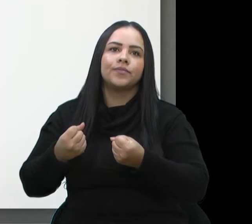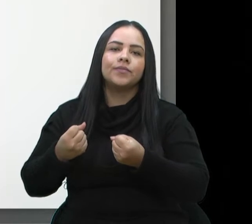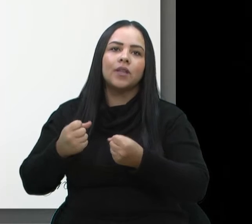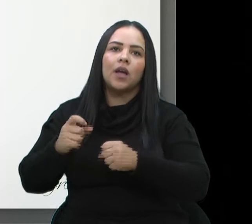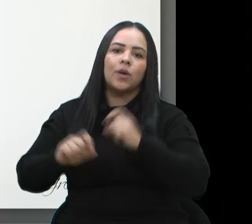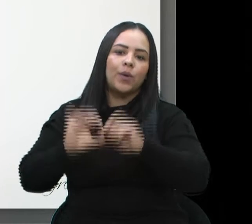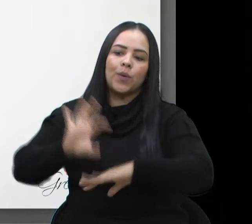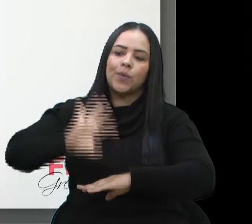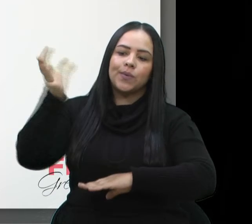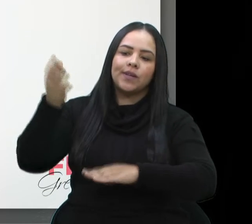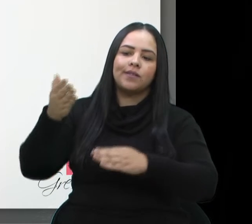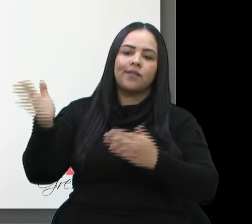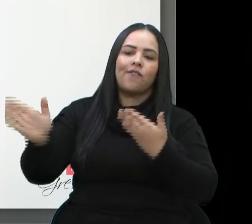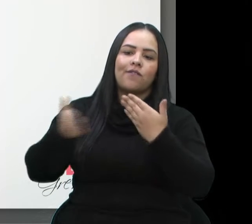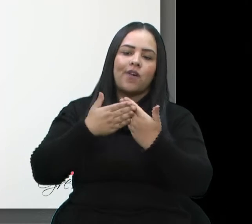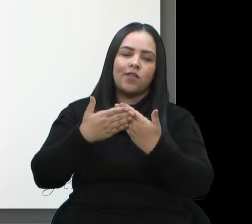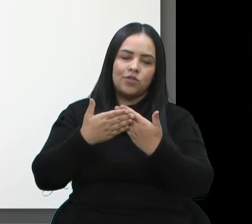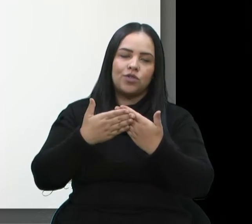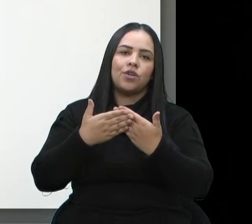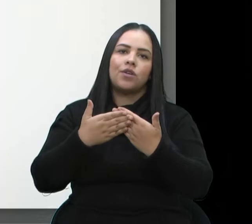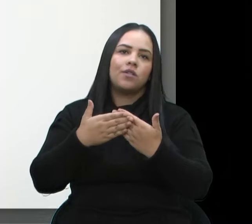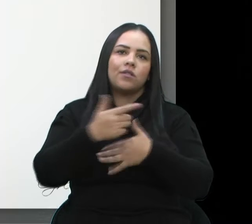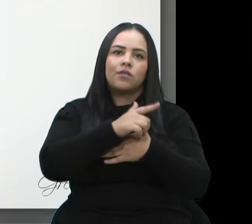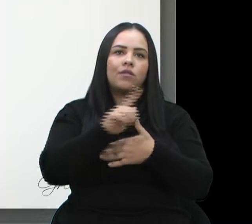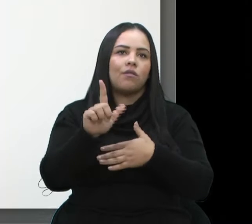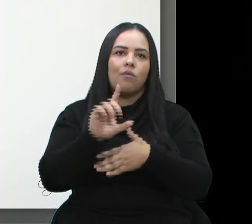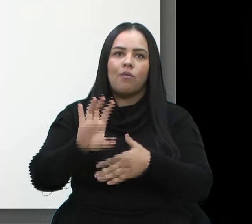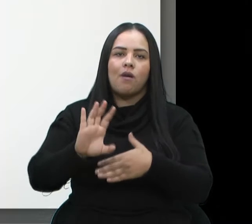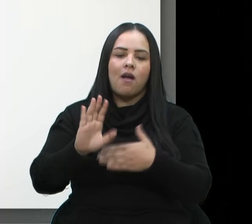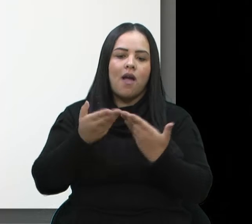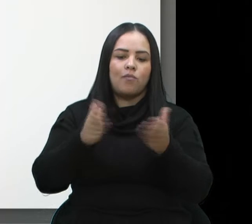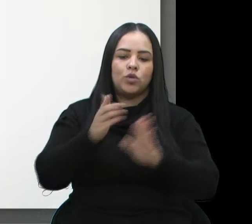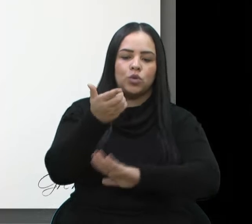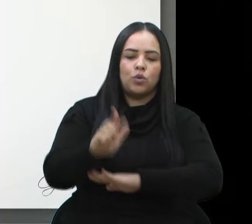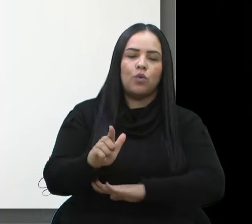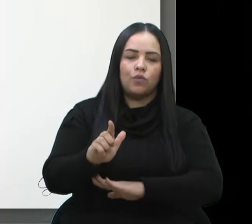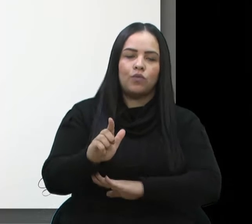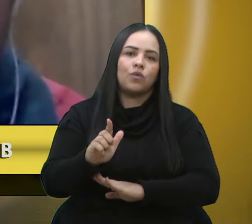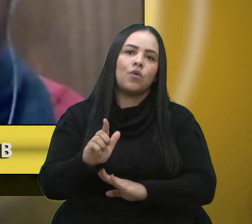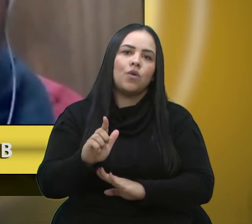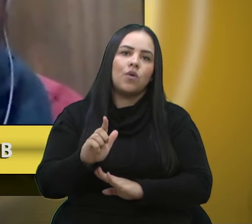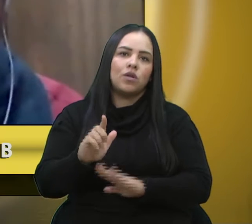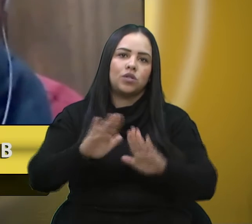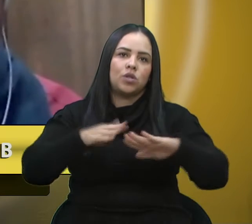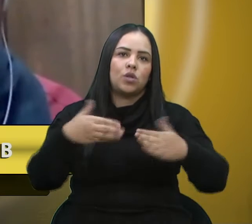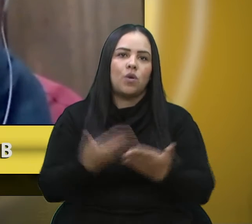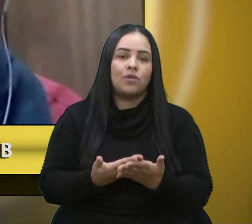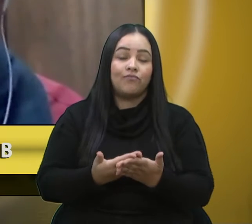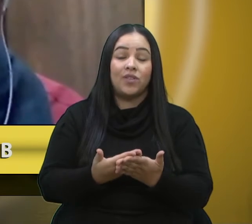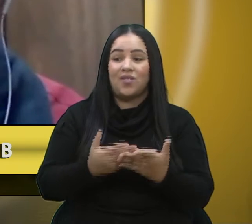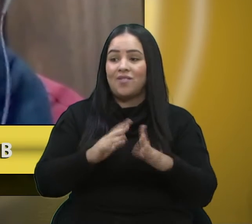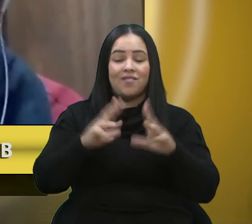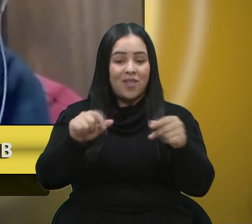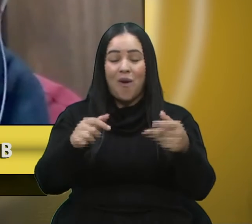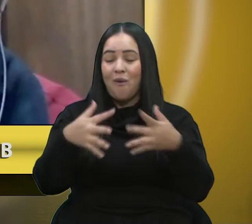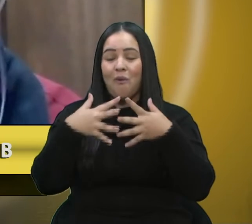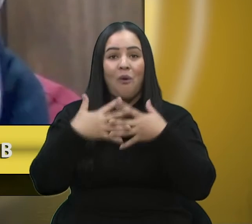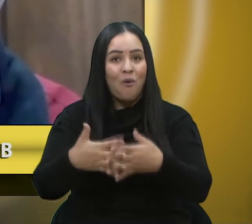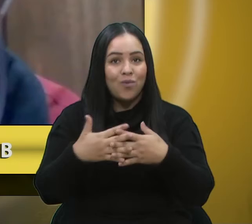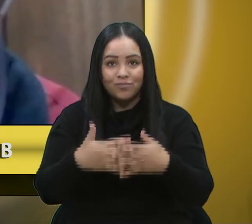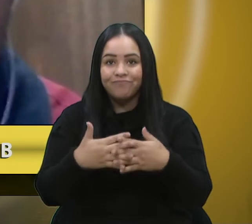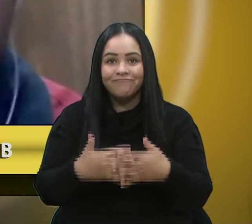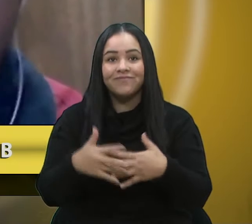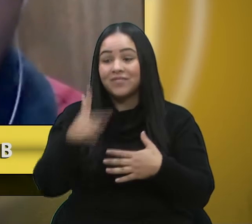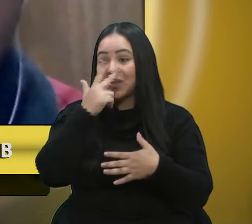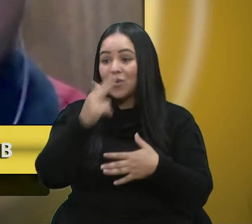nega o recurso do governo pela retomada das atividades. Então, esse imbróglio todo causado aí, como a vereadora Gladys falou, né, vereadora